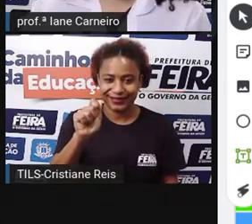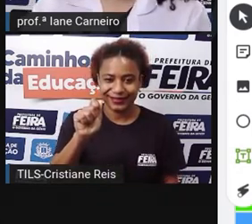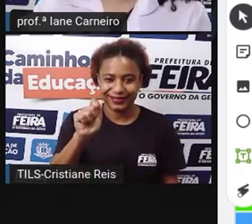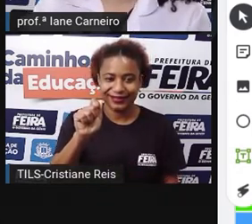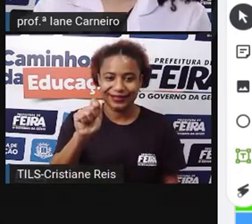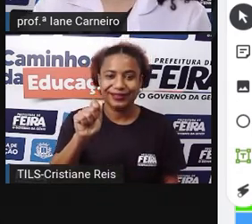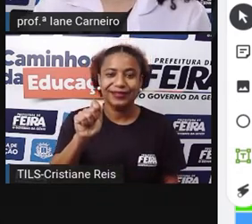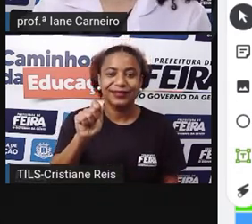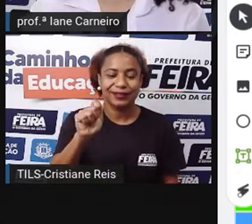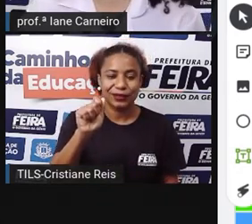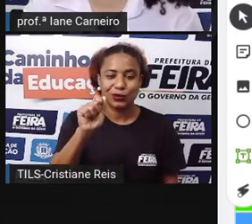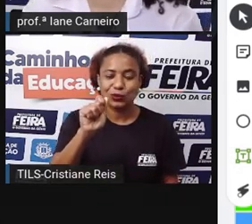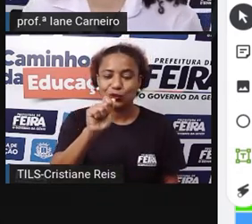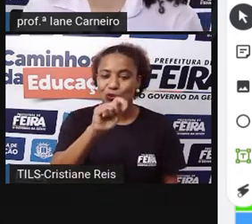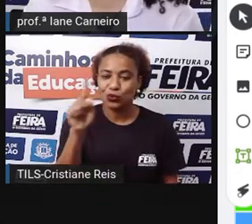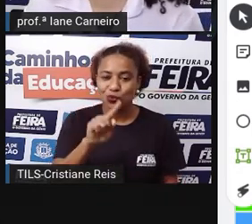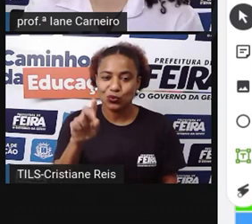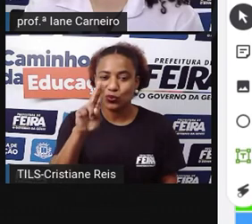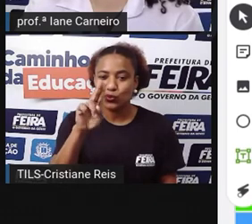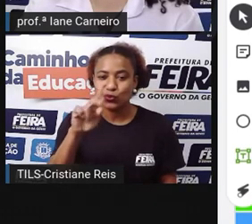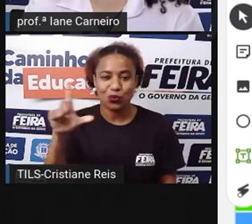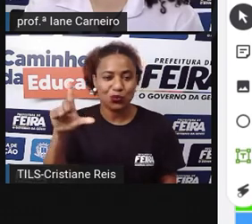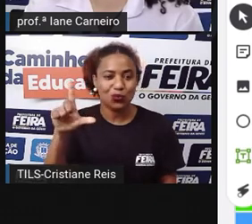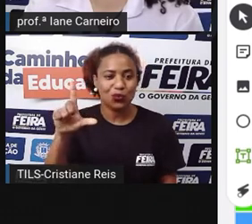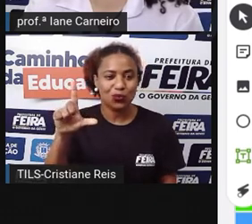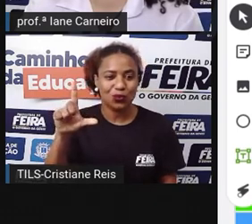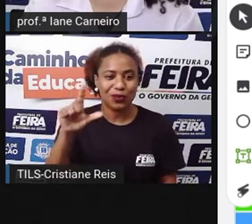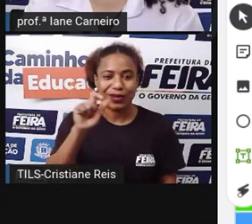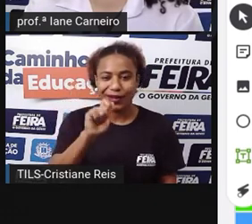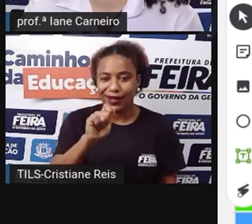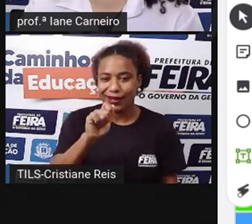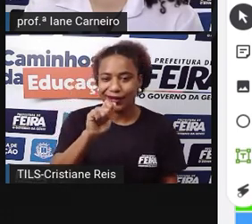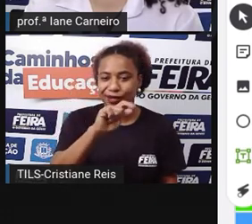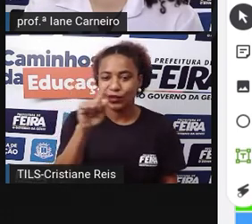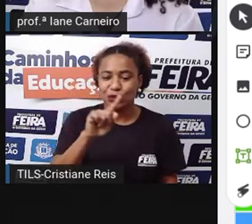Azul. Ó, azul.